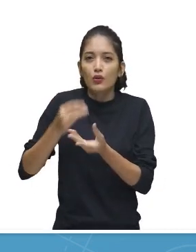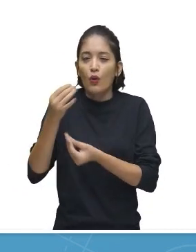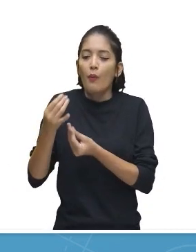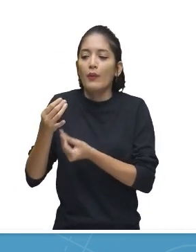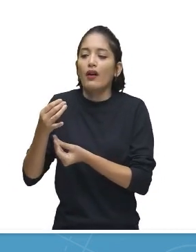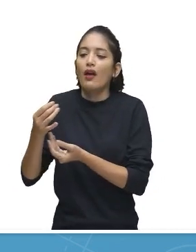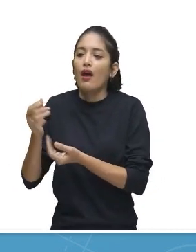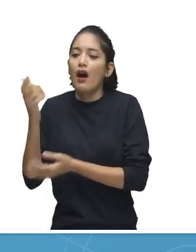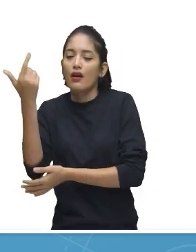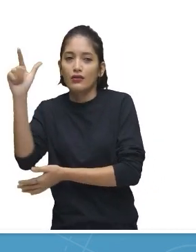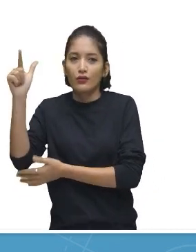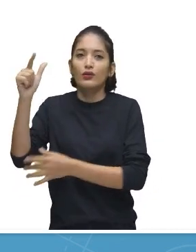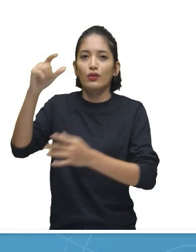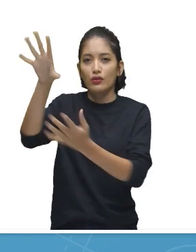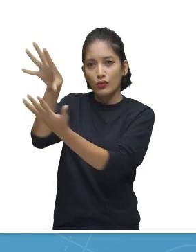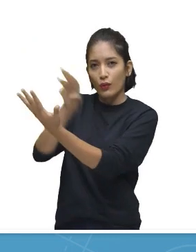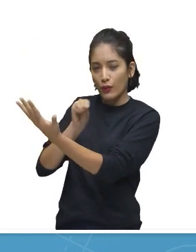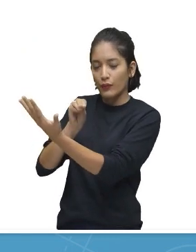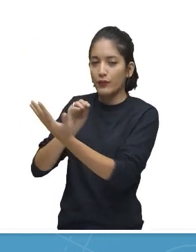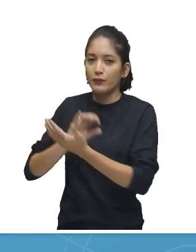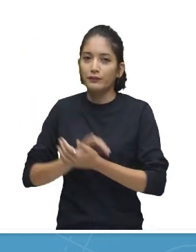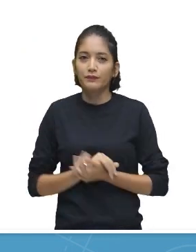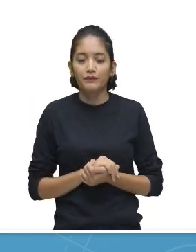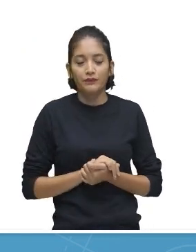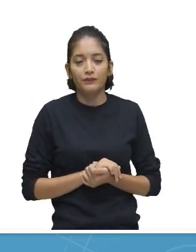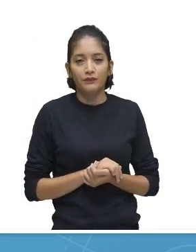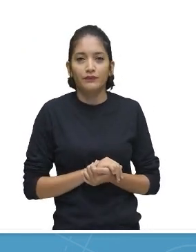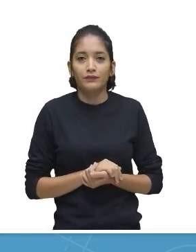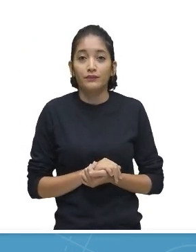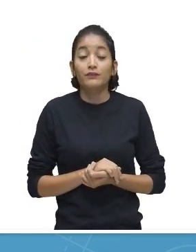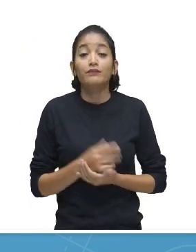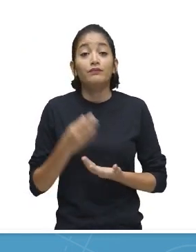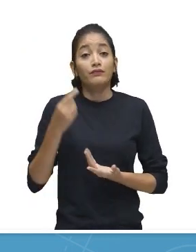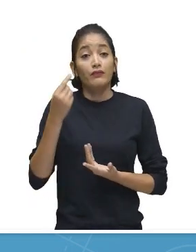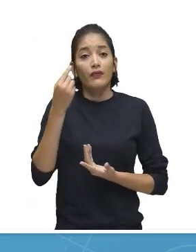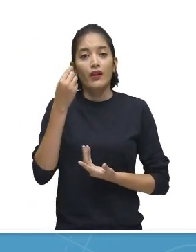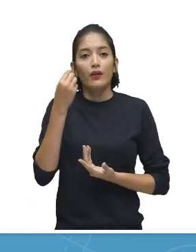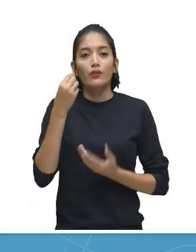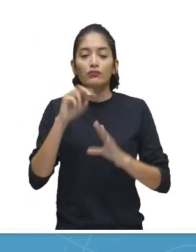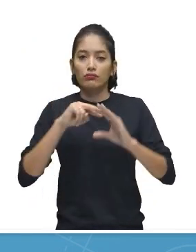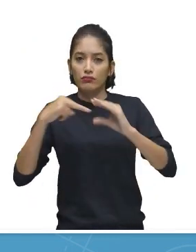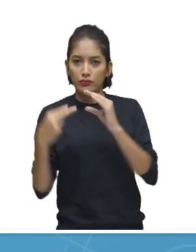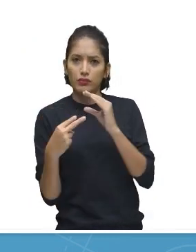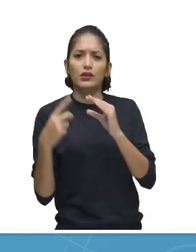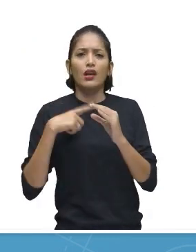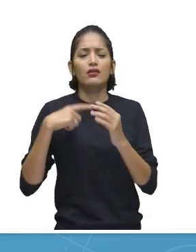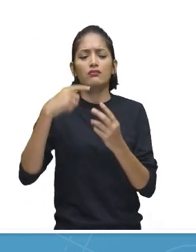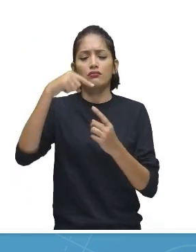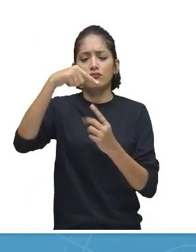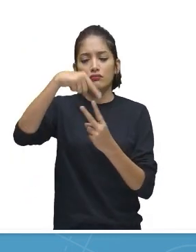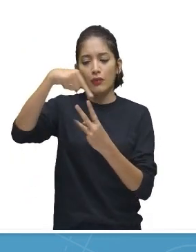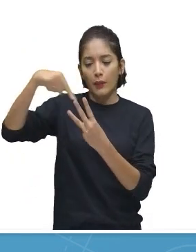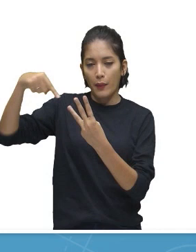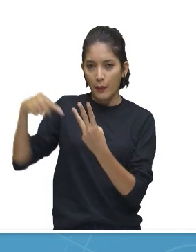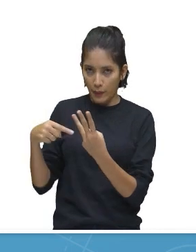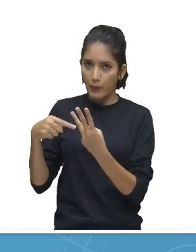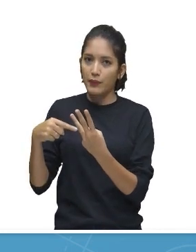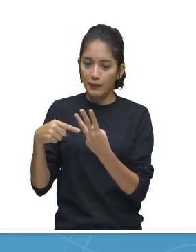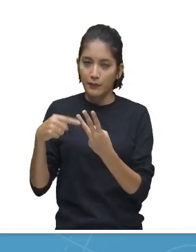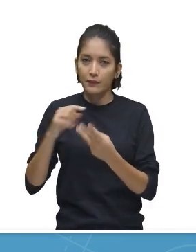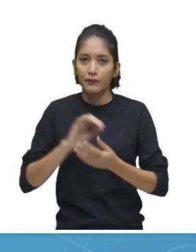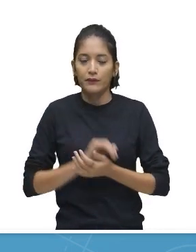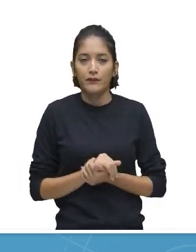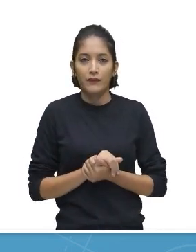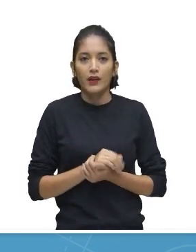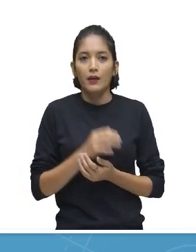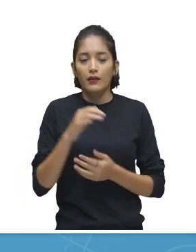coisas. O pintor cubista tenta representar os objetos em 3 dimensões, numa superfície plana,